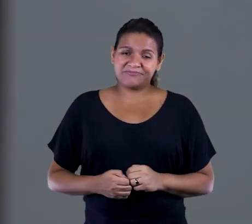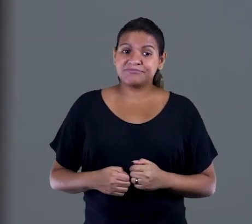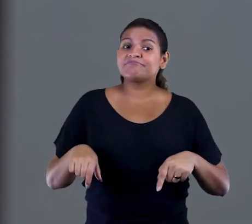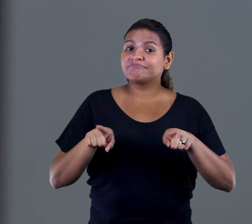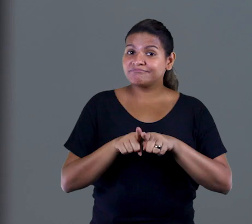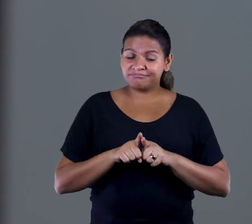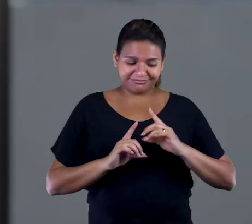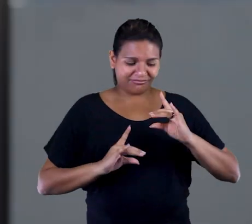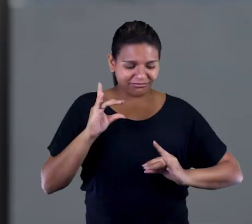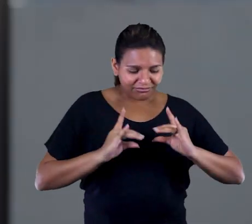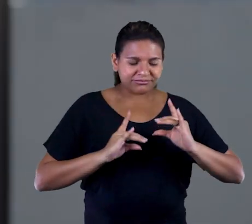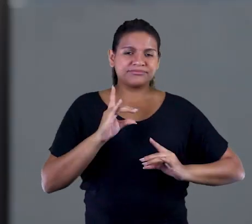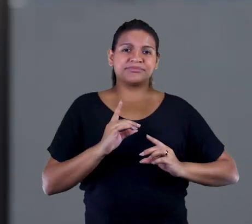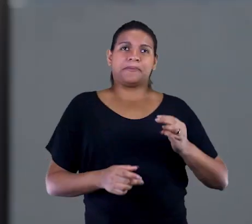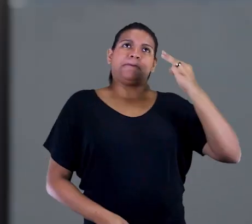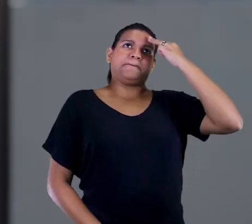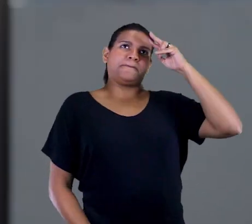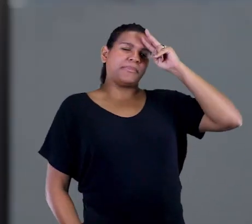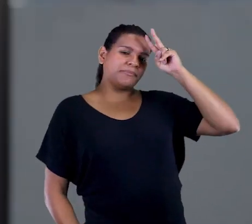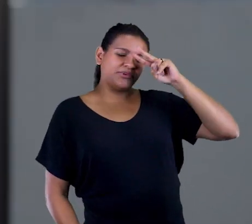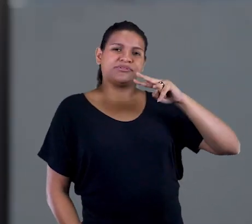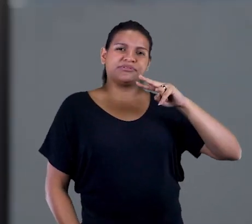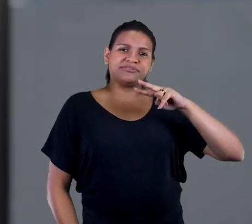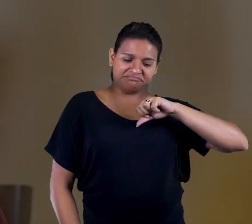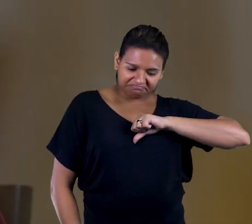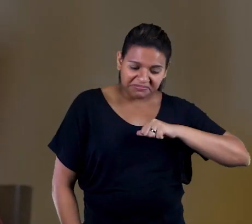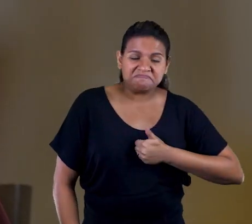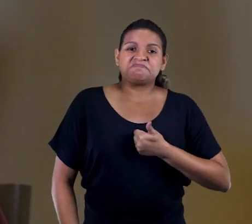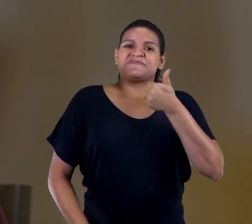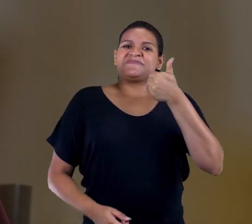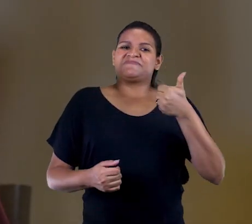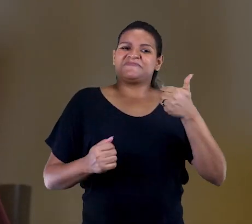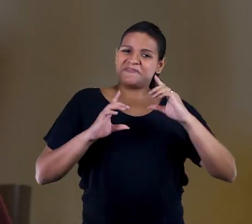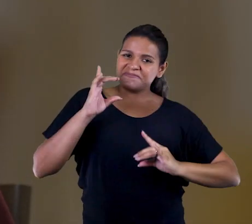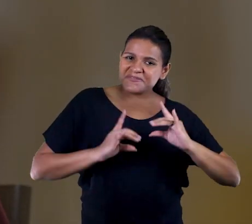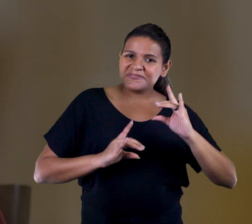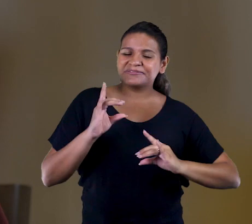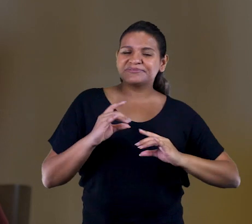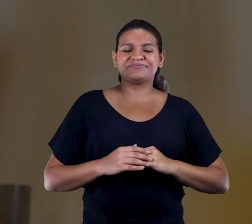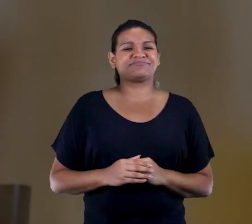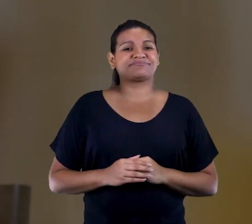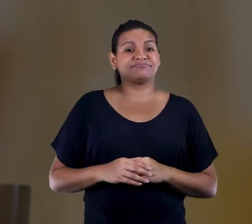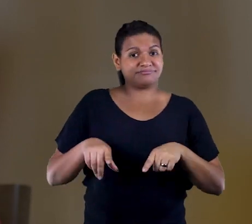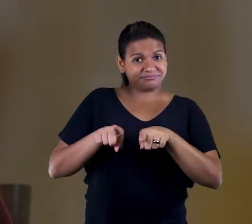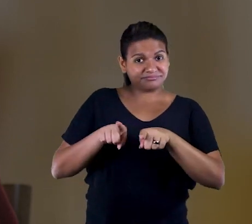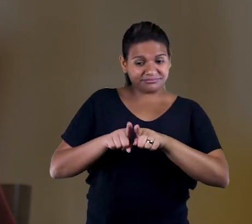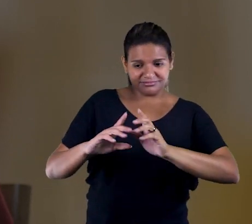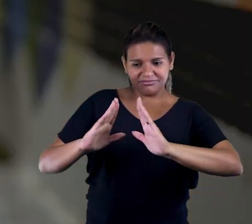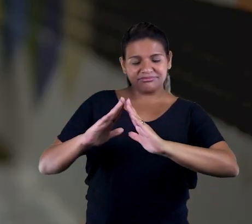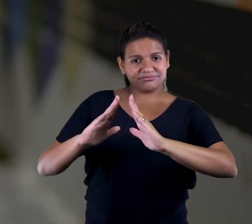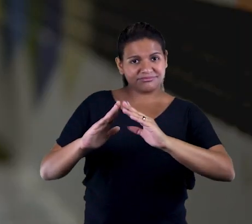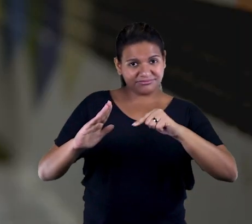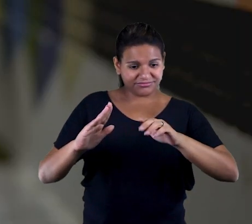na memória, liberação de hormônios, de bem-estar. Também tem estudos que crianças que têm animais em